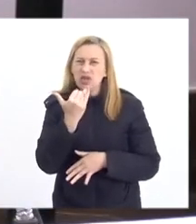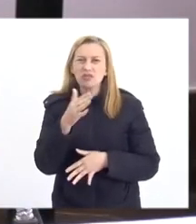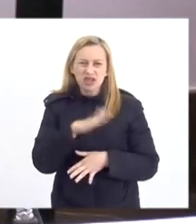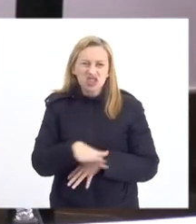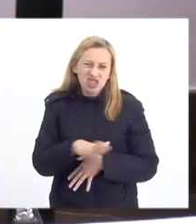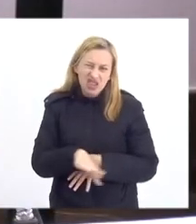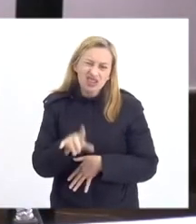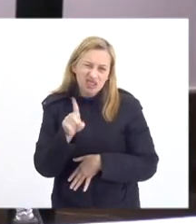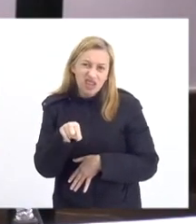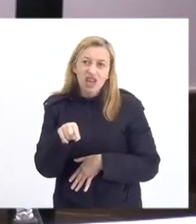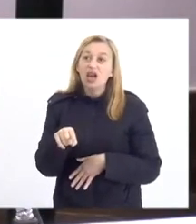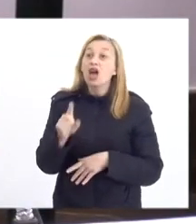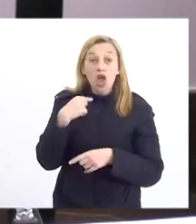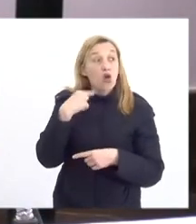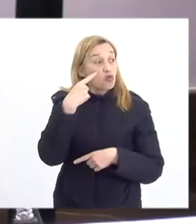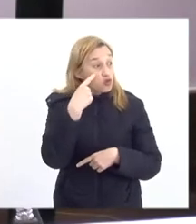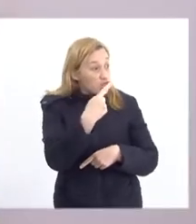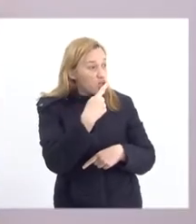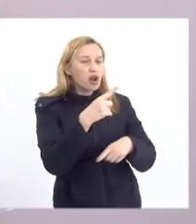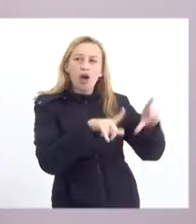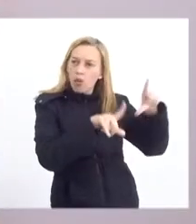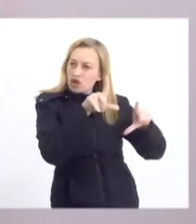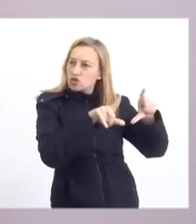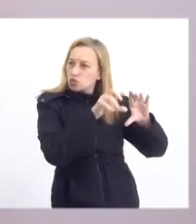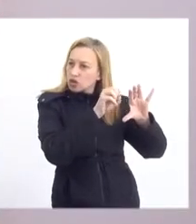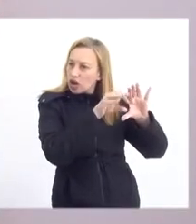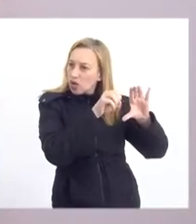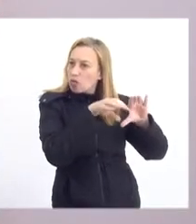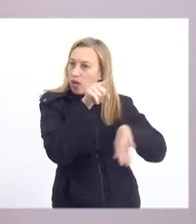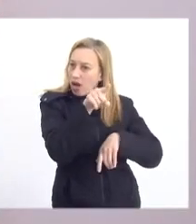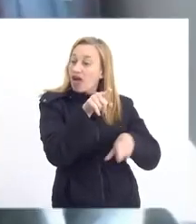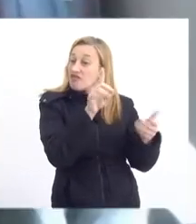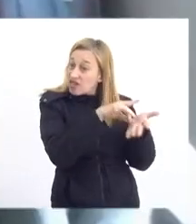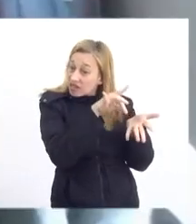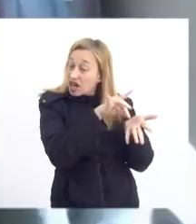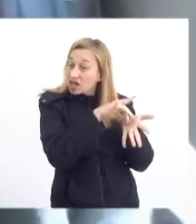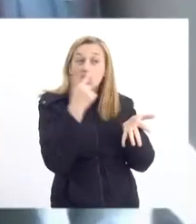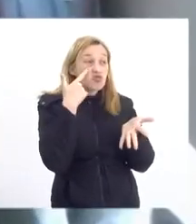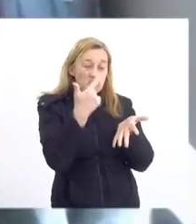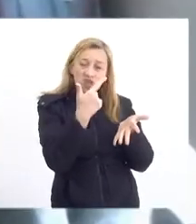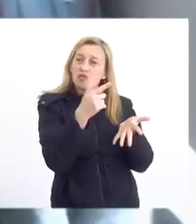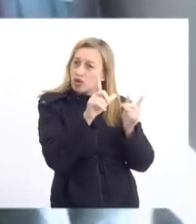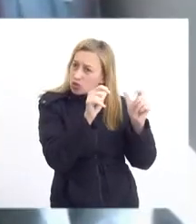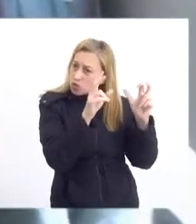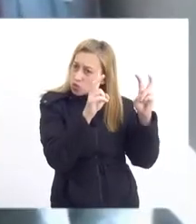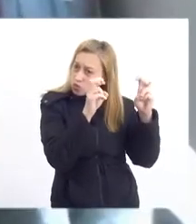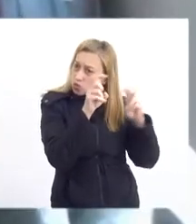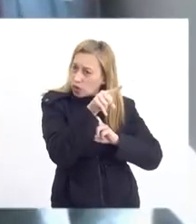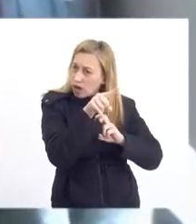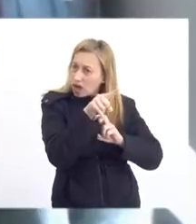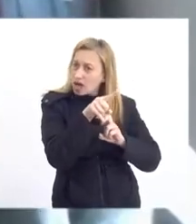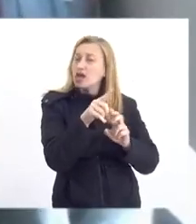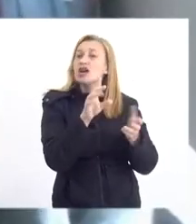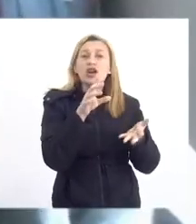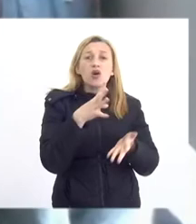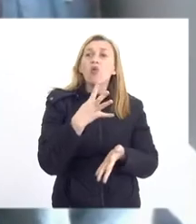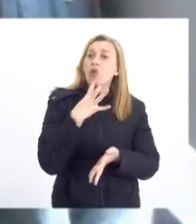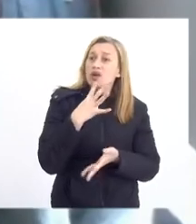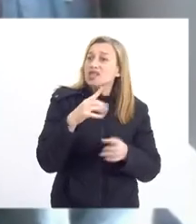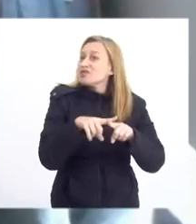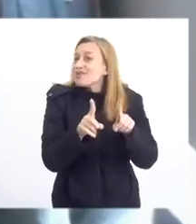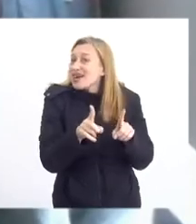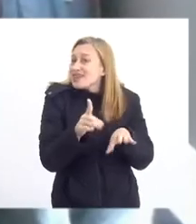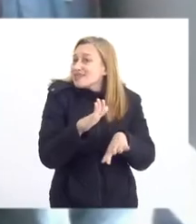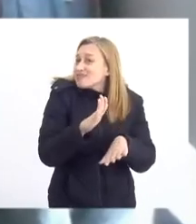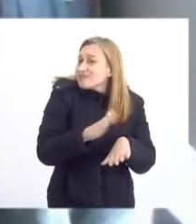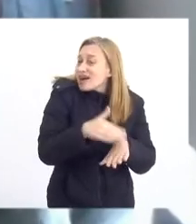verdade. Eu assisti, quem assistiu, quem viu a matéria de hoje. Faz um Eu vi a matéria. É conhecido, mas cada vez